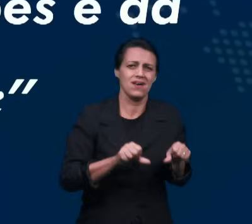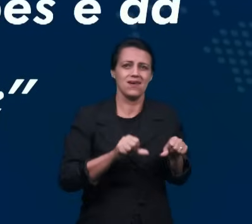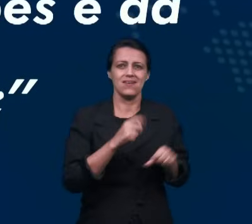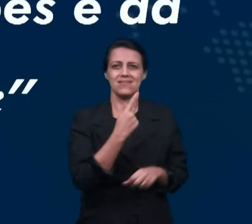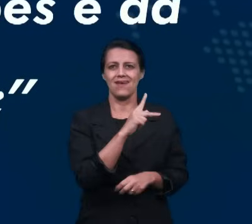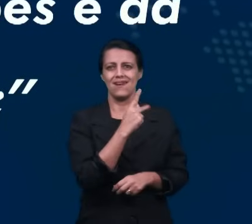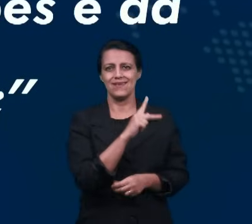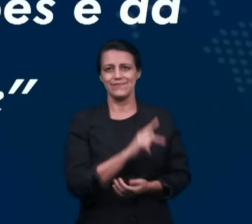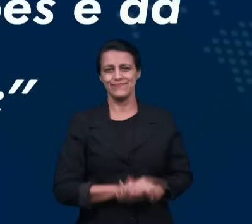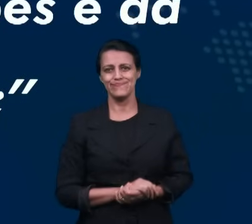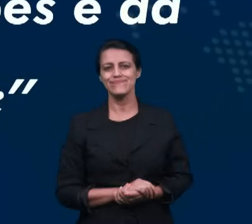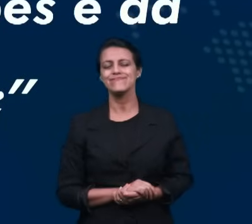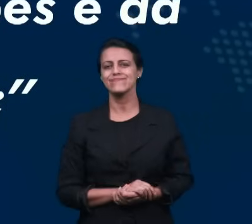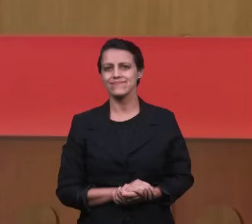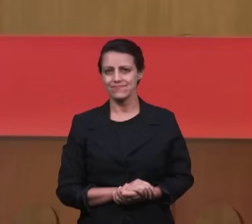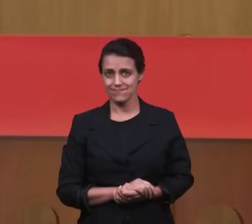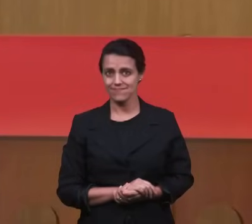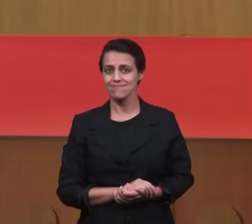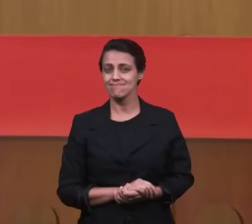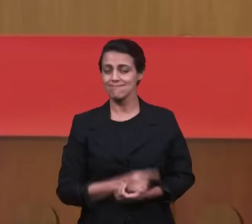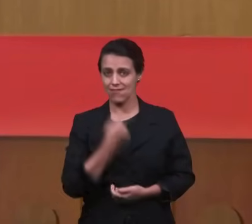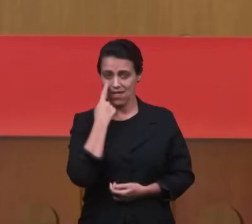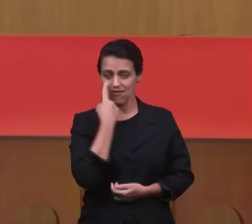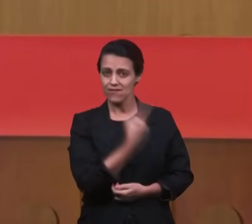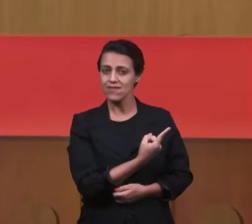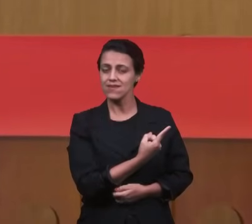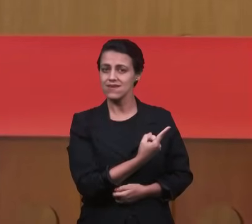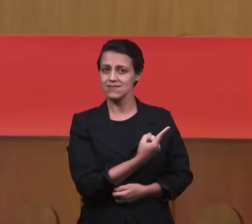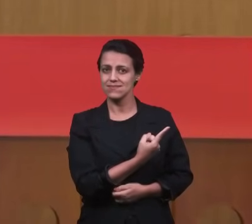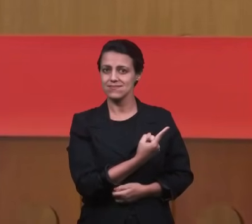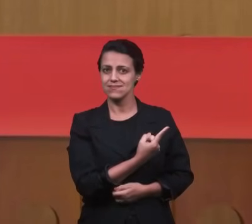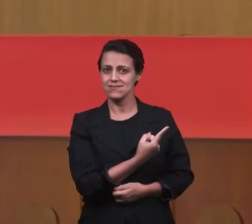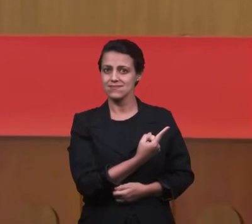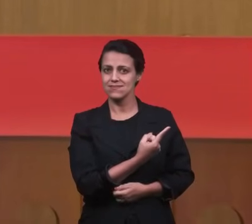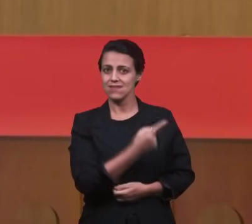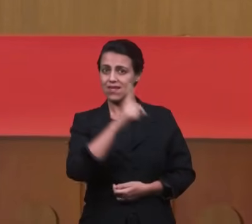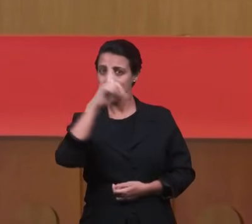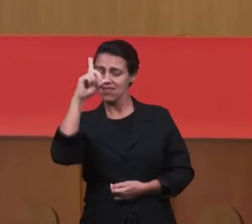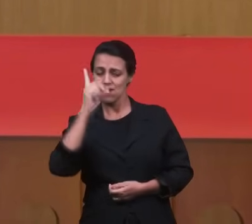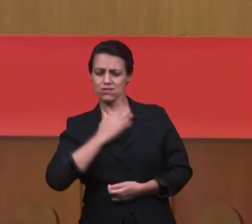Mas vejam só, essa é a mulher que não agrada a Deus.